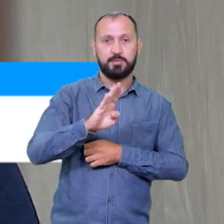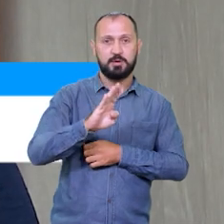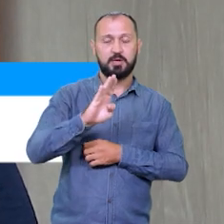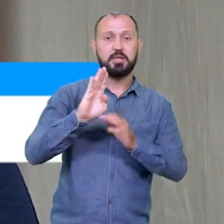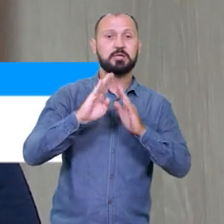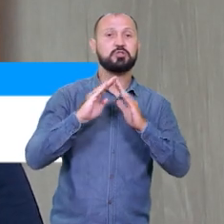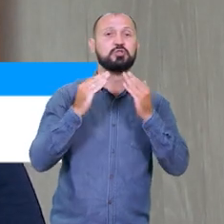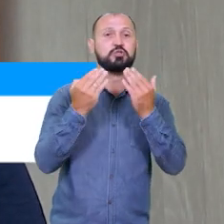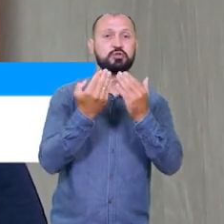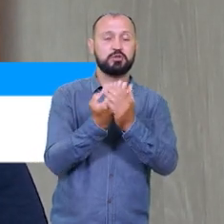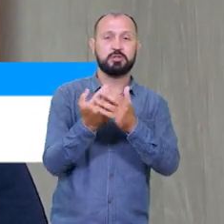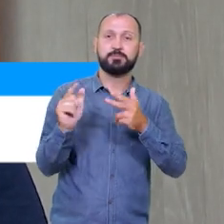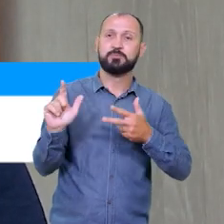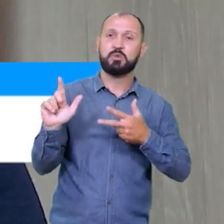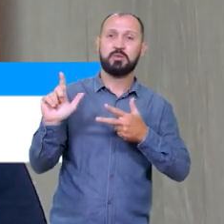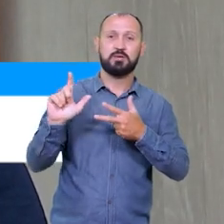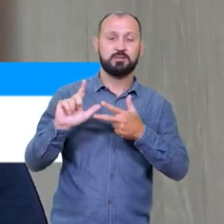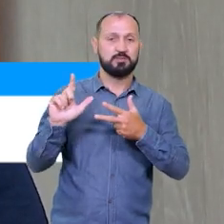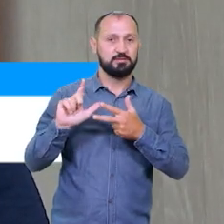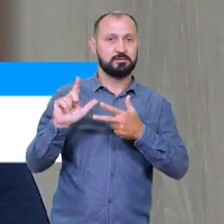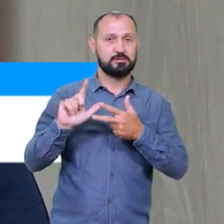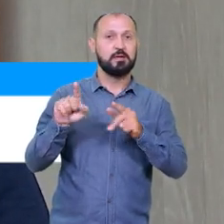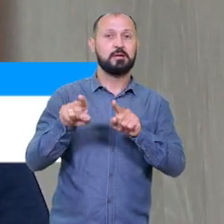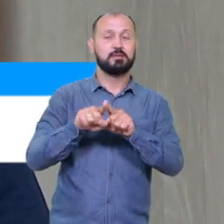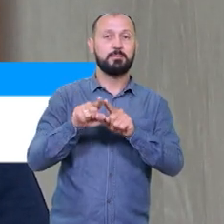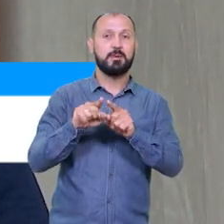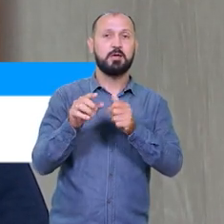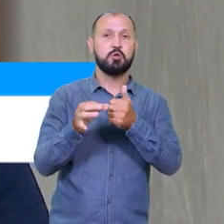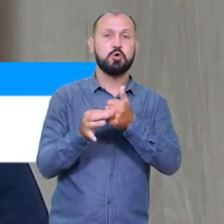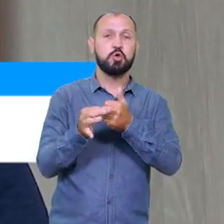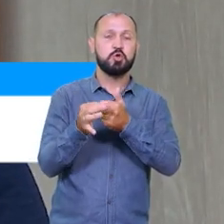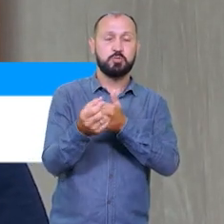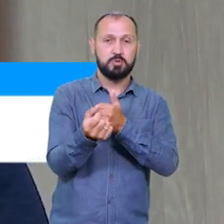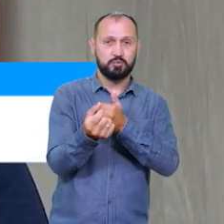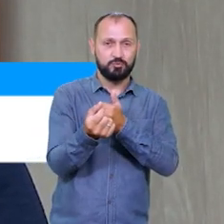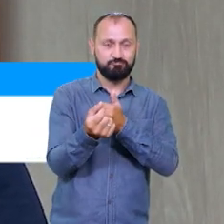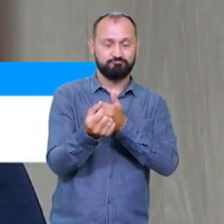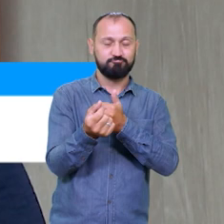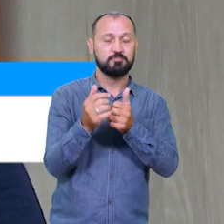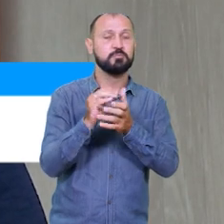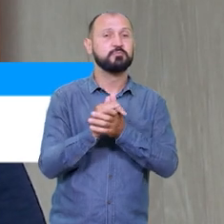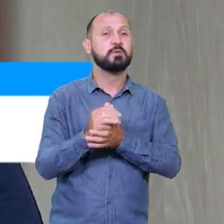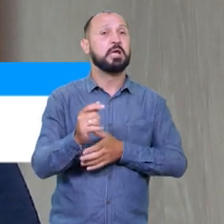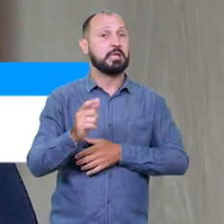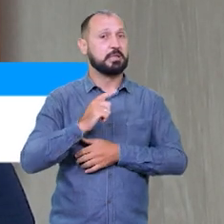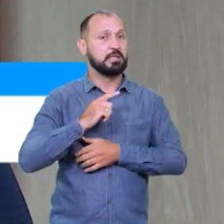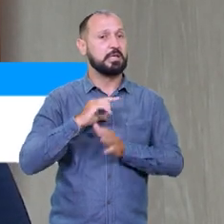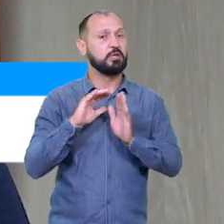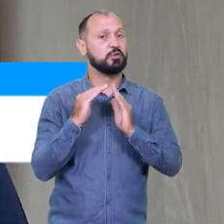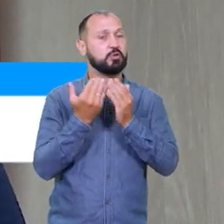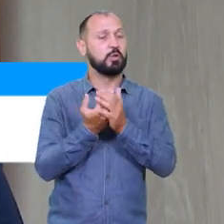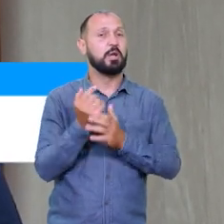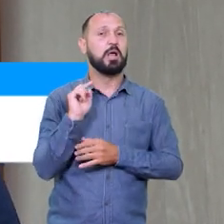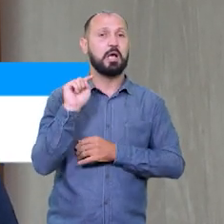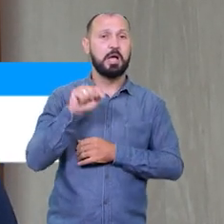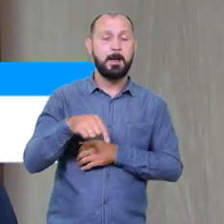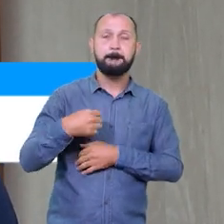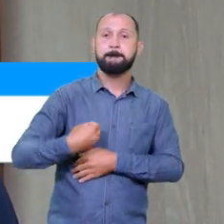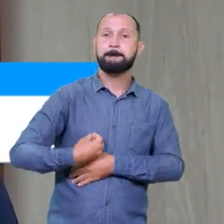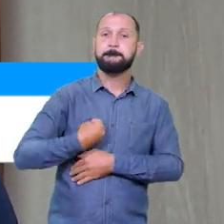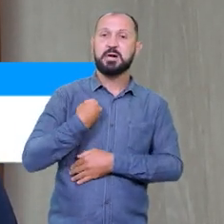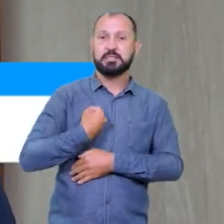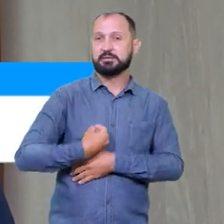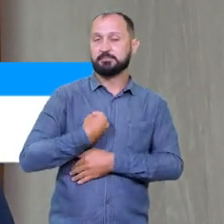Brasileira das escolas do legislativo e dos tribunais de contas e como nós temos a escola aqui